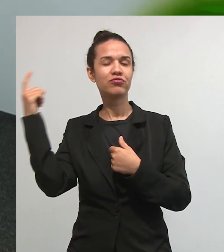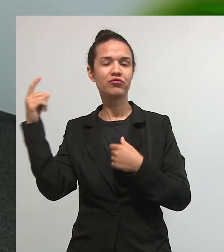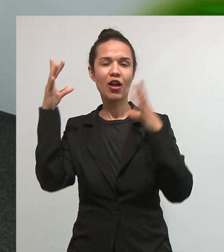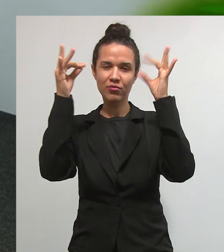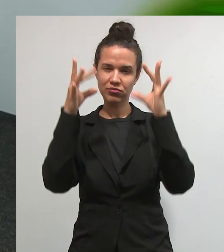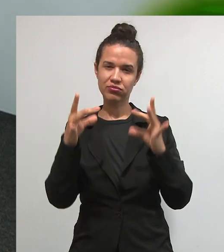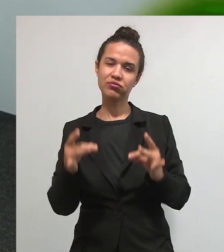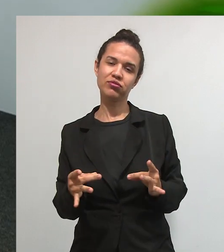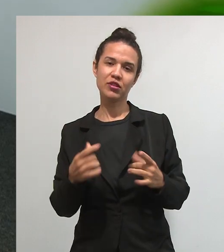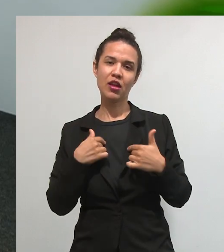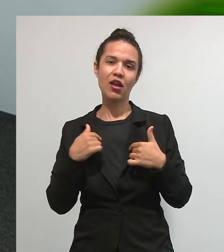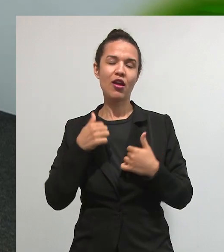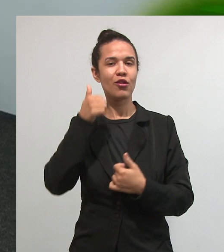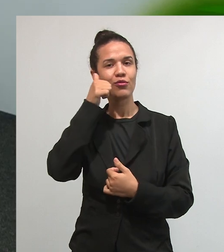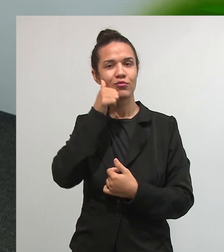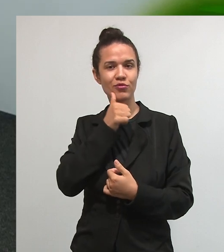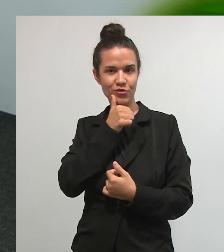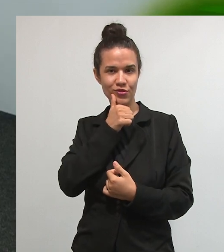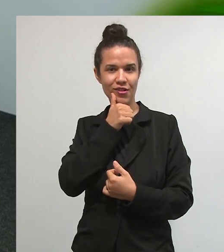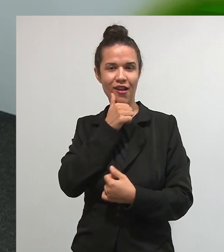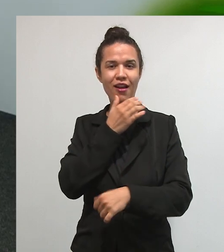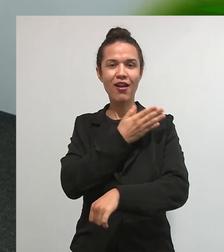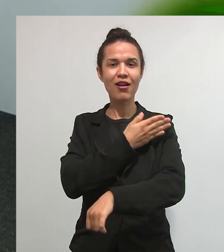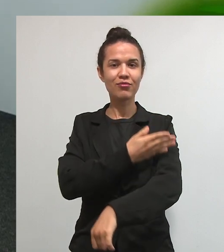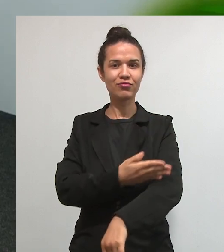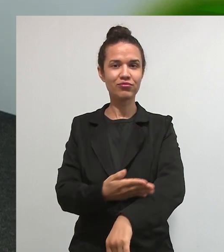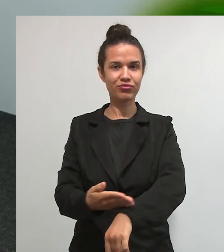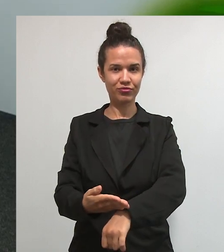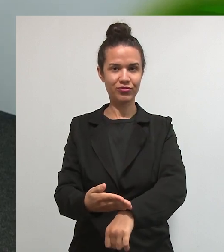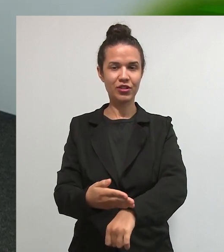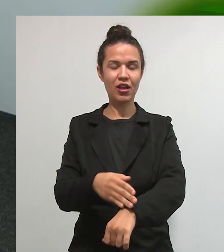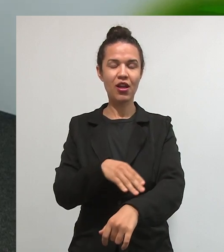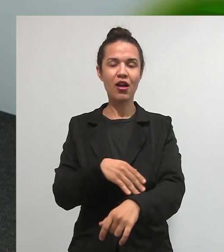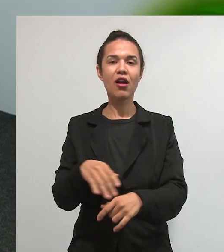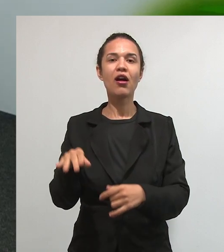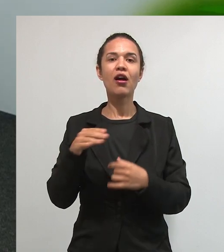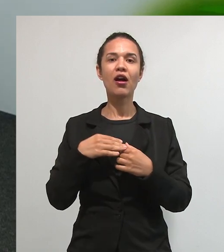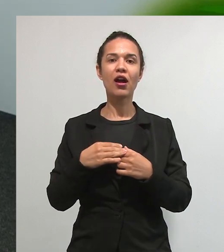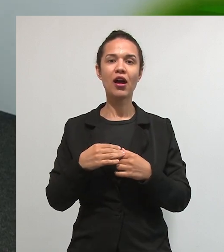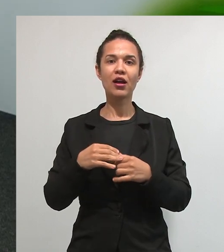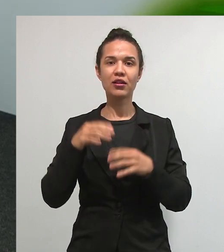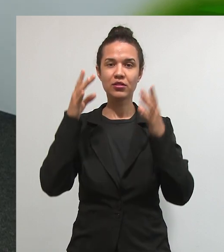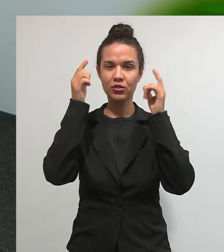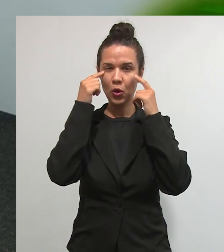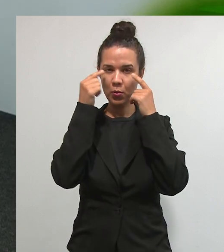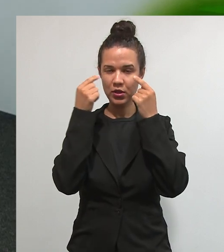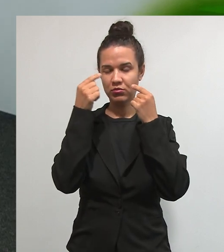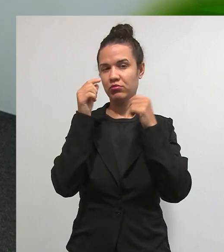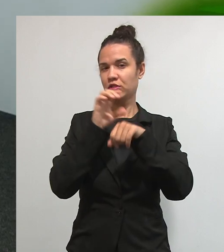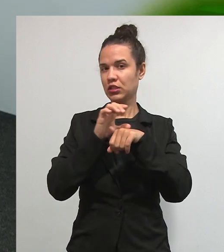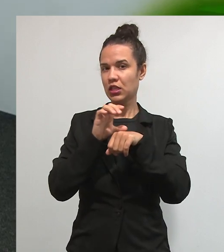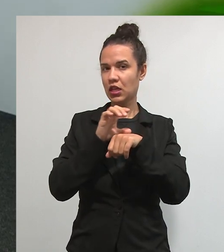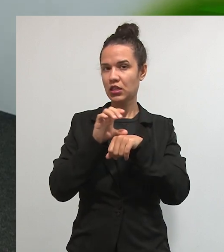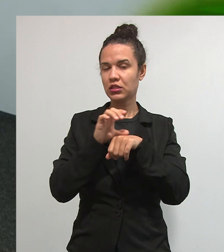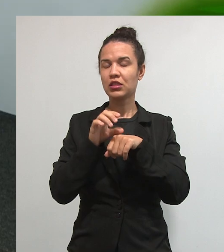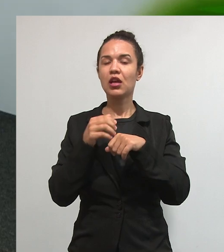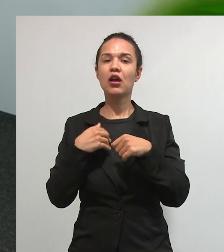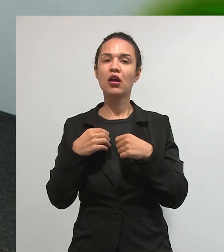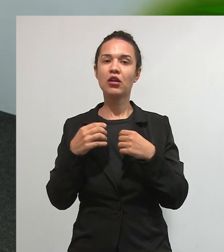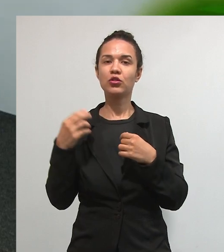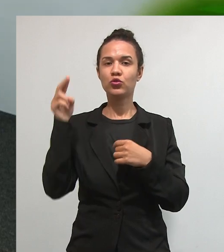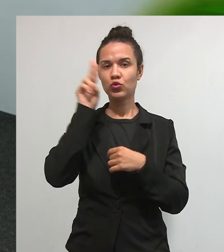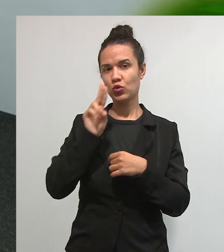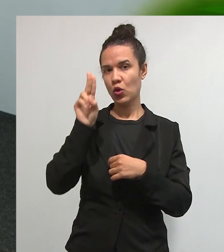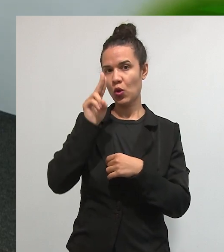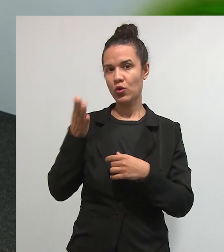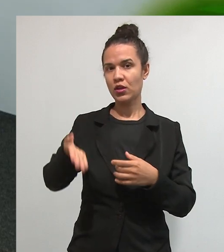sou mulher parda, cabelos castanhos com algumas mechas douradas, estou vestindo camisa branca, calça verde